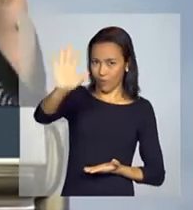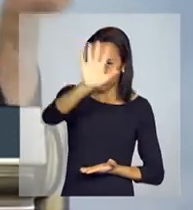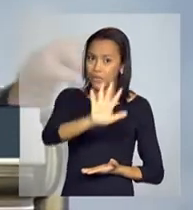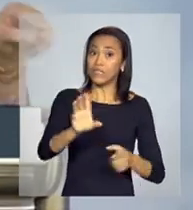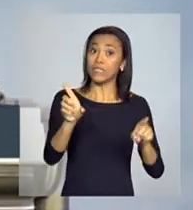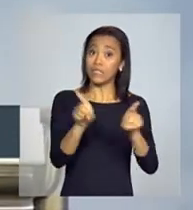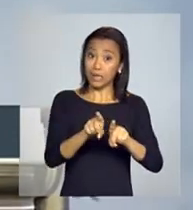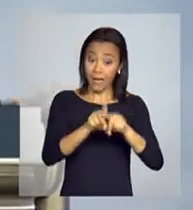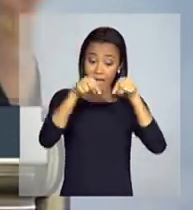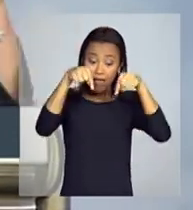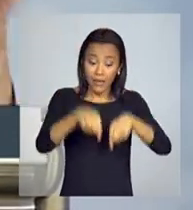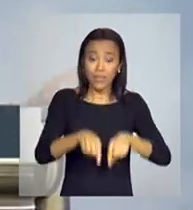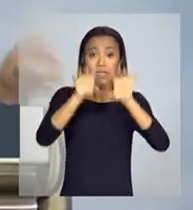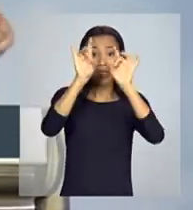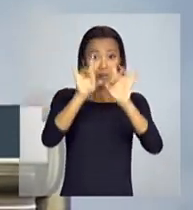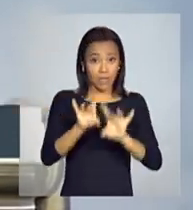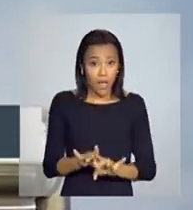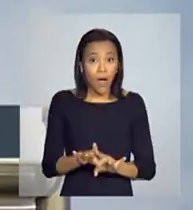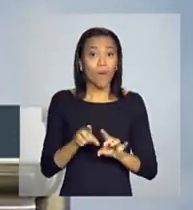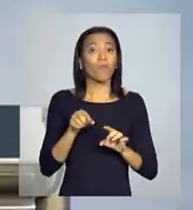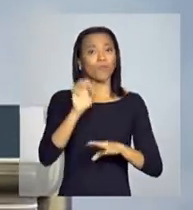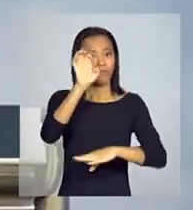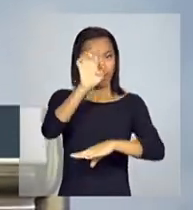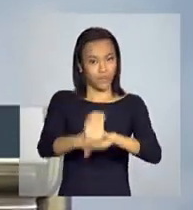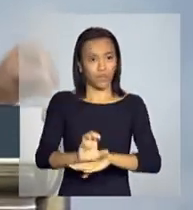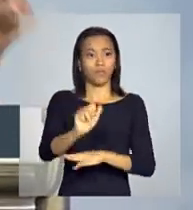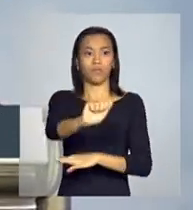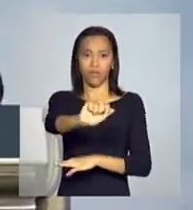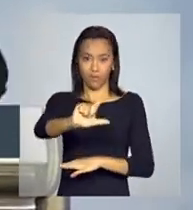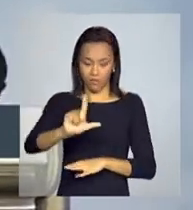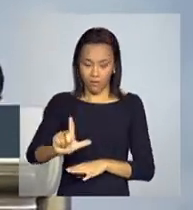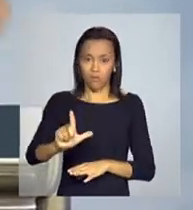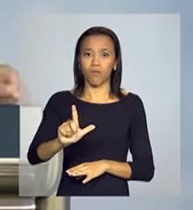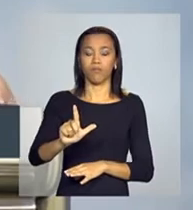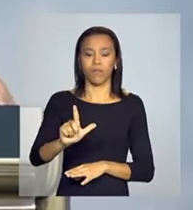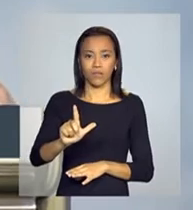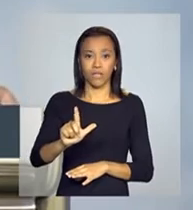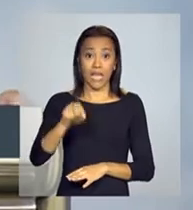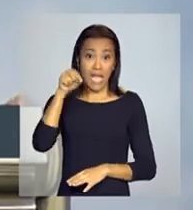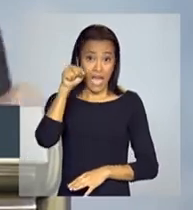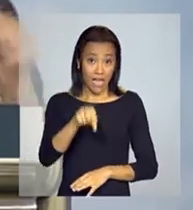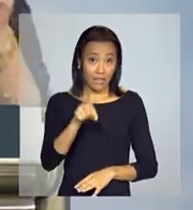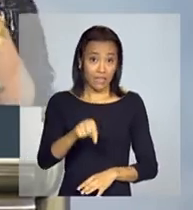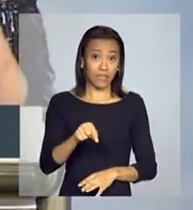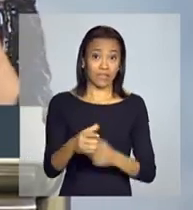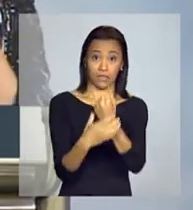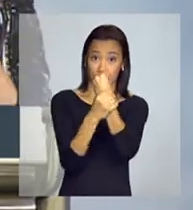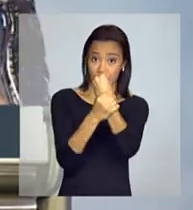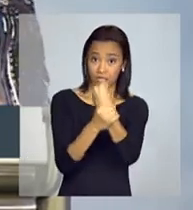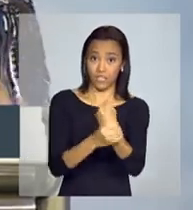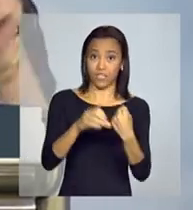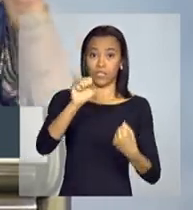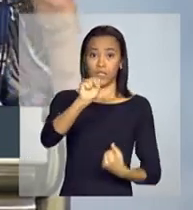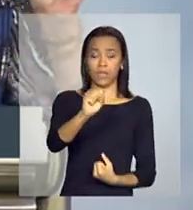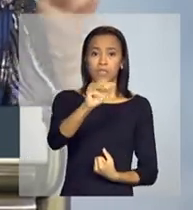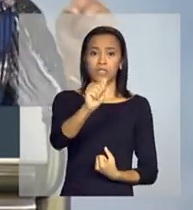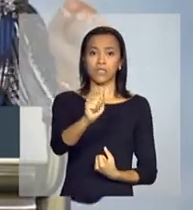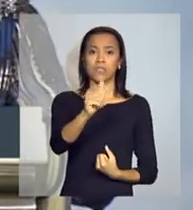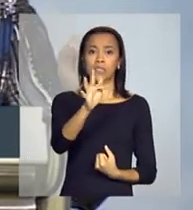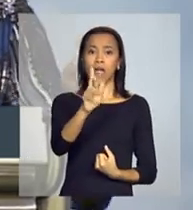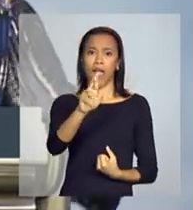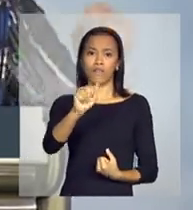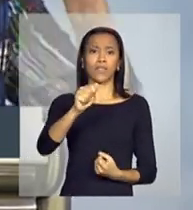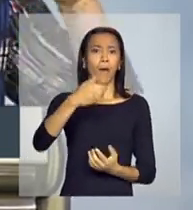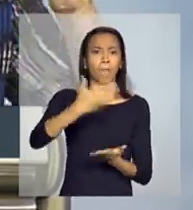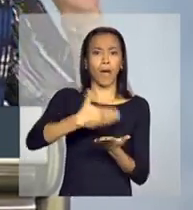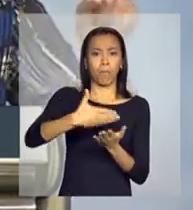e aqui, em especial, para Alagoas. O Garantia Safra dá